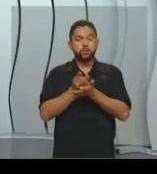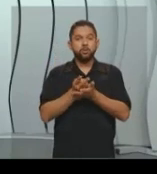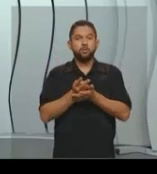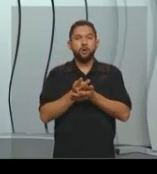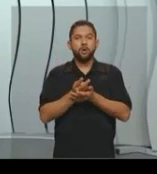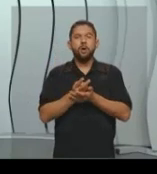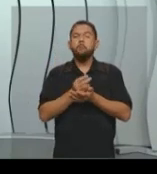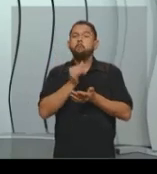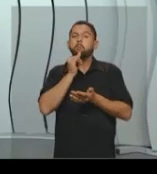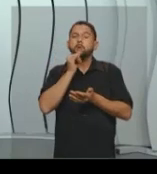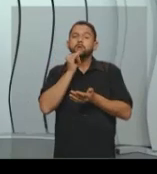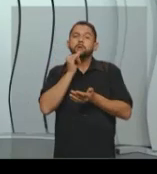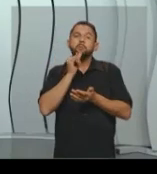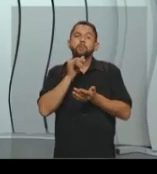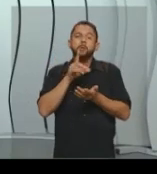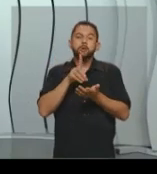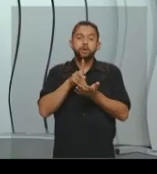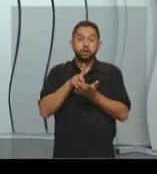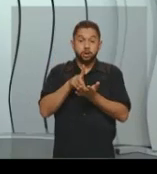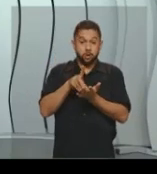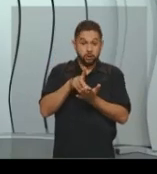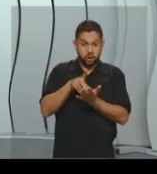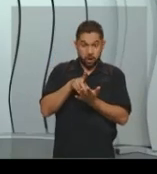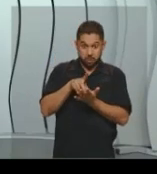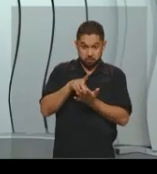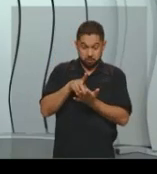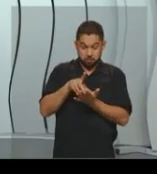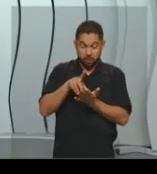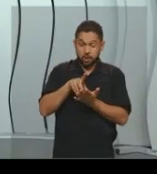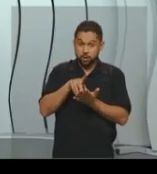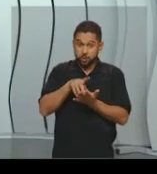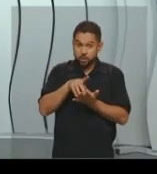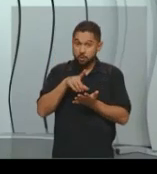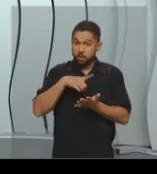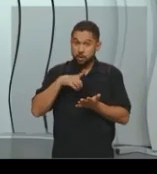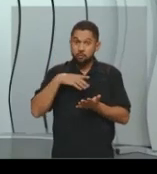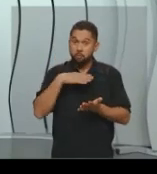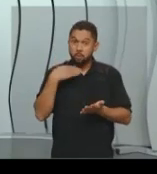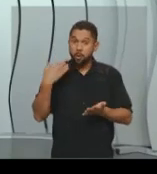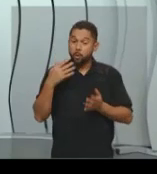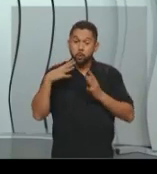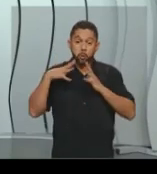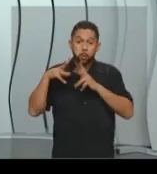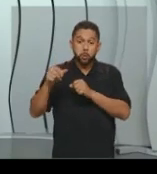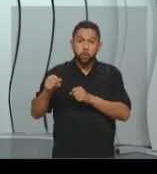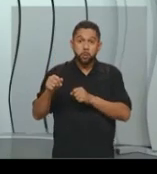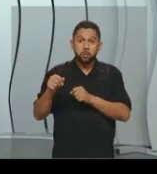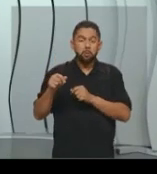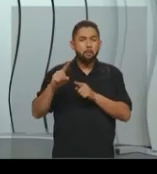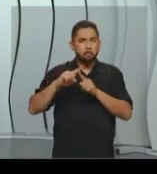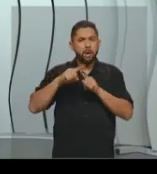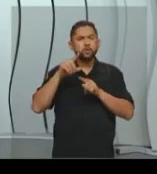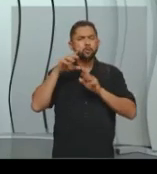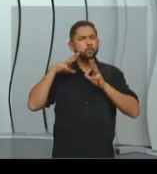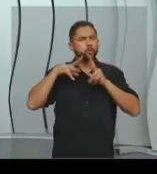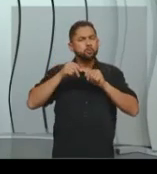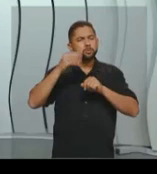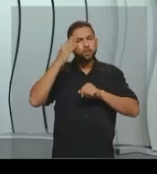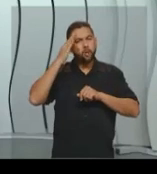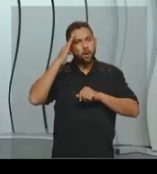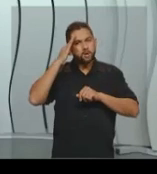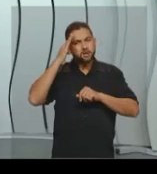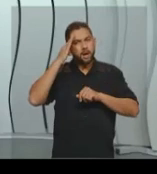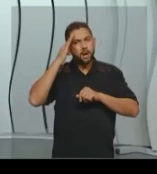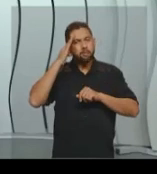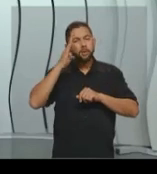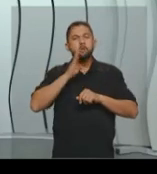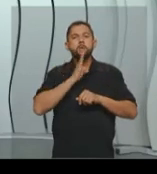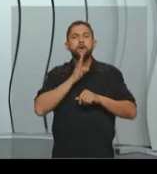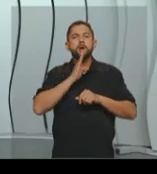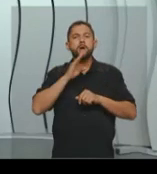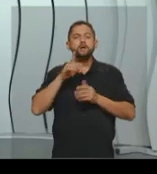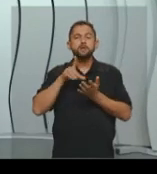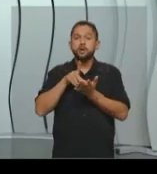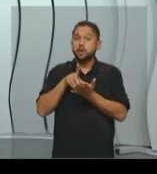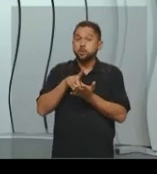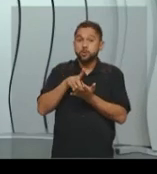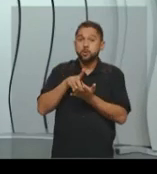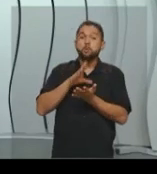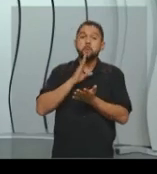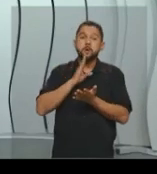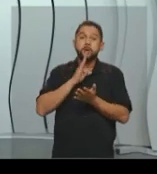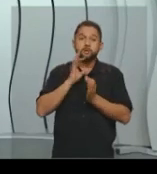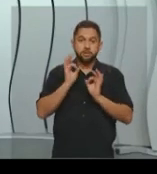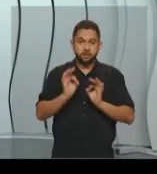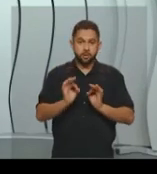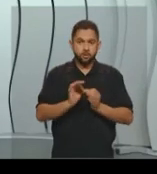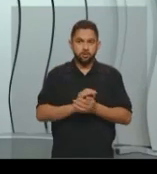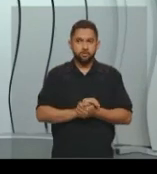foram extintos, mas a ideia de dinossauro continua existindo. Então, Platão tem uma história chamada Alegoria da